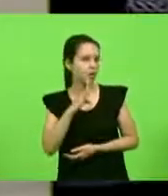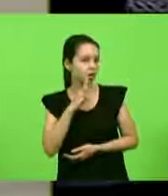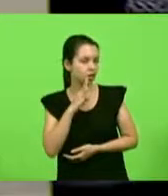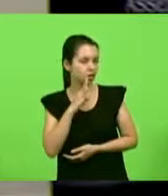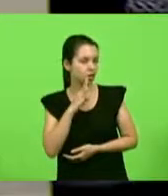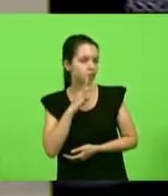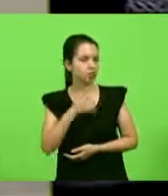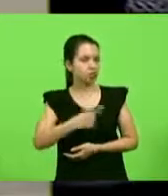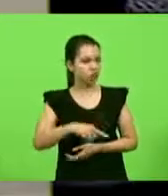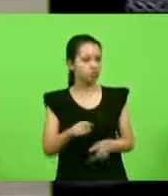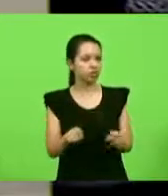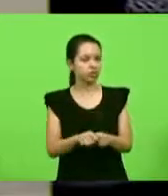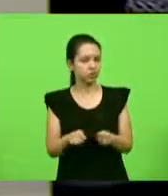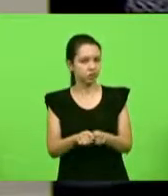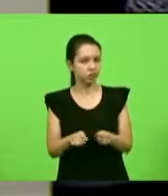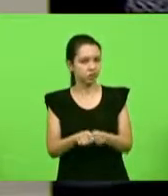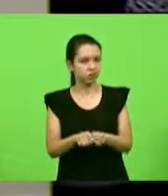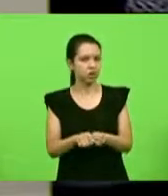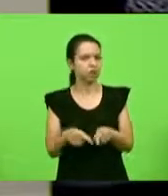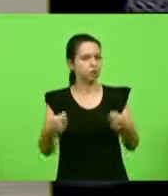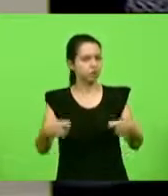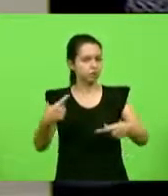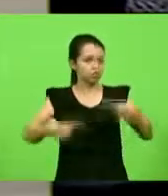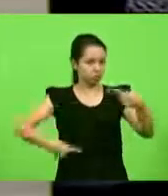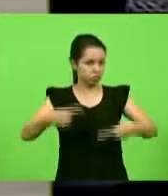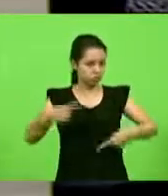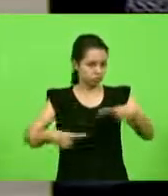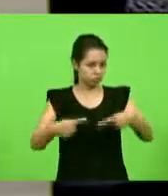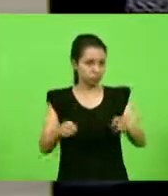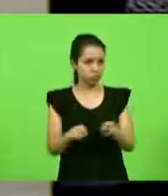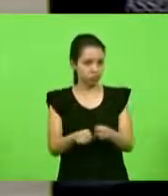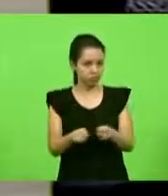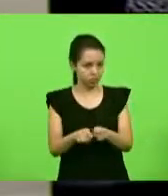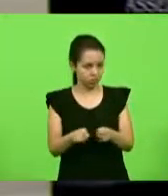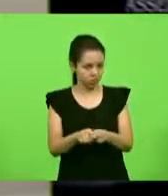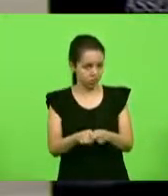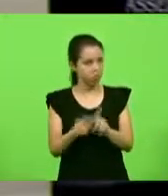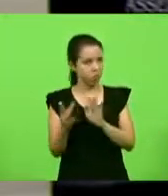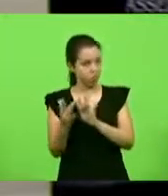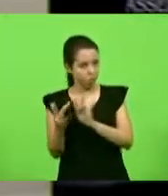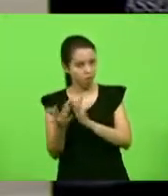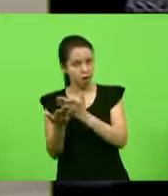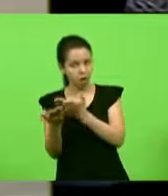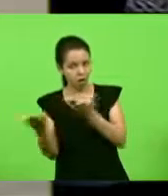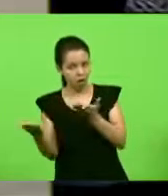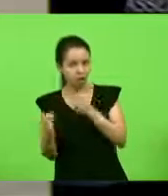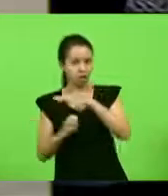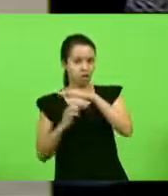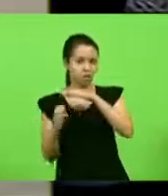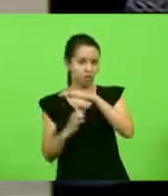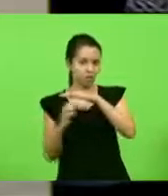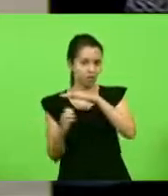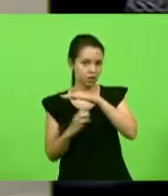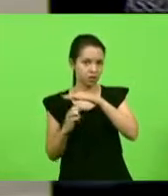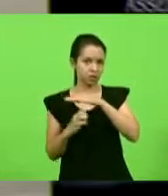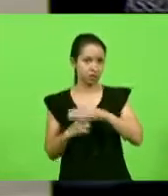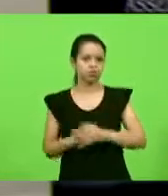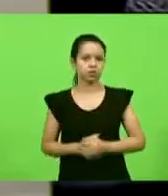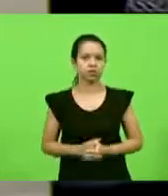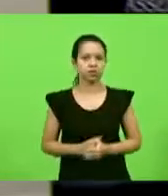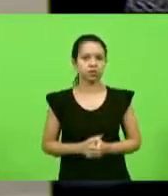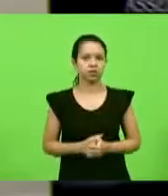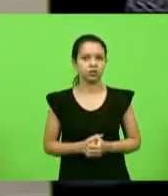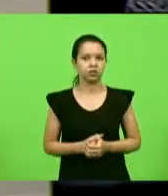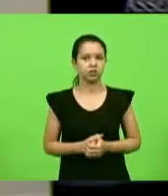também faça essa discussão e faça esse contato com essas empresas produtoras de MDF do nosso estado de